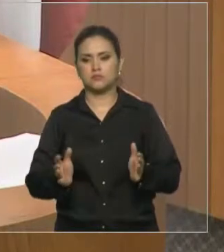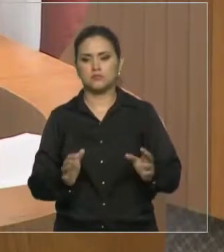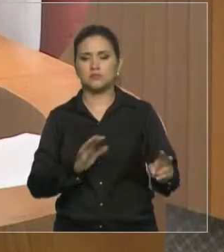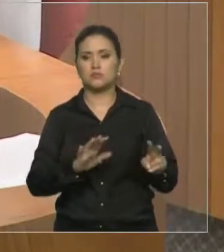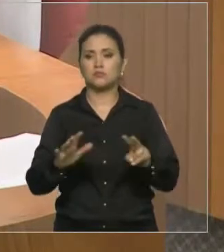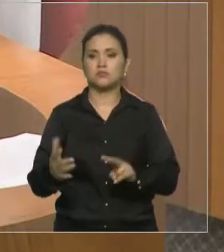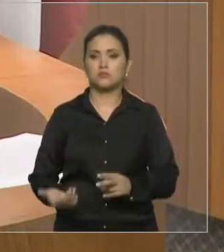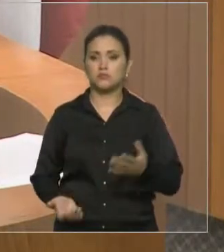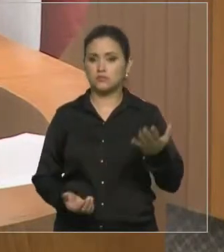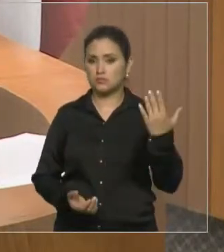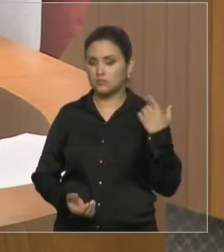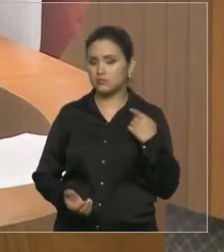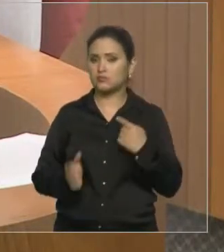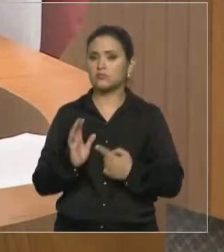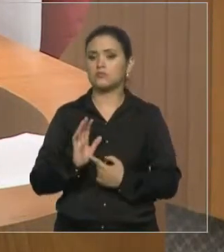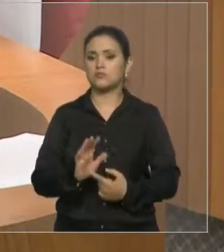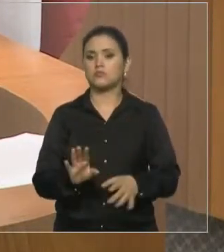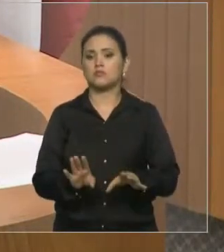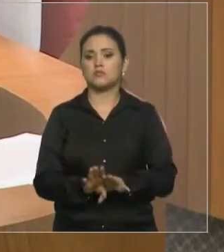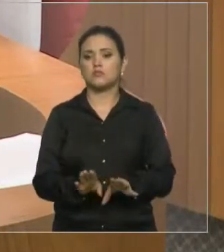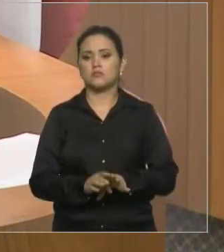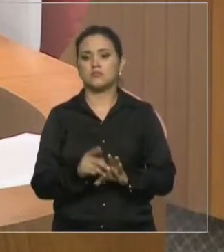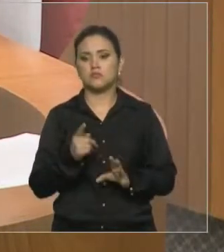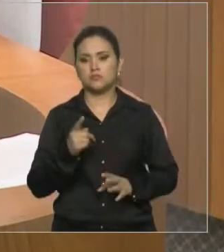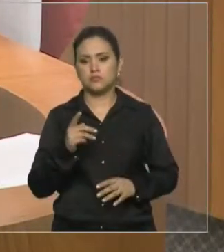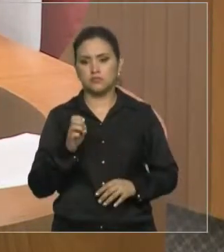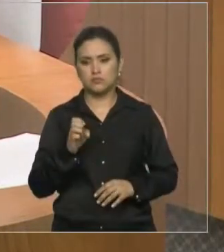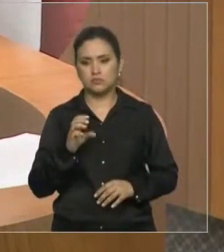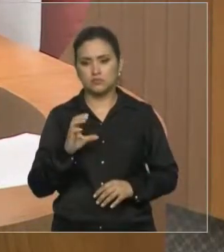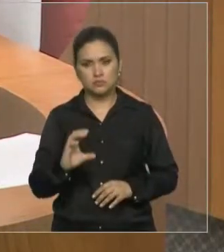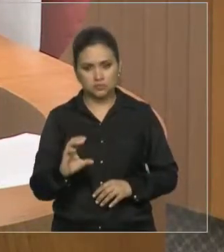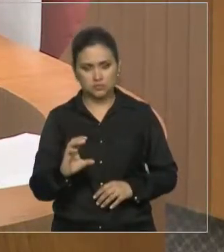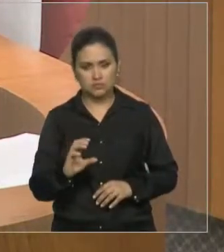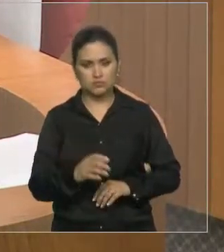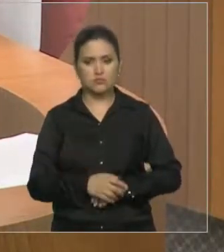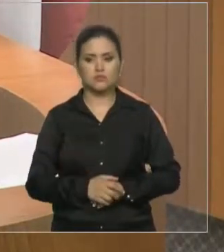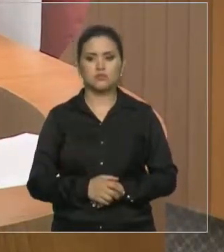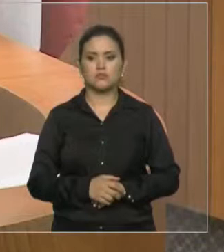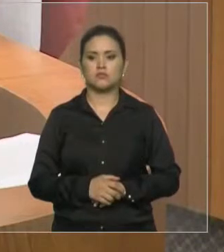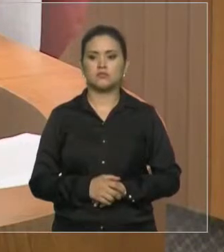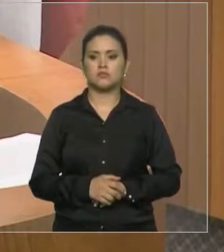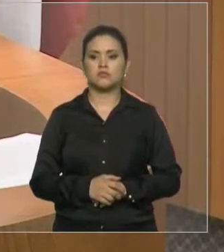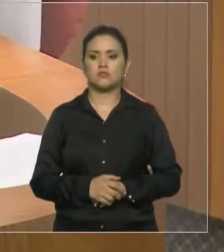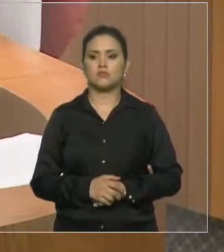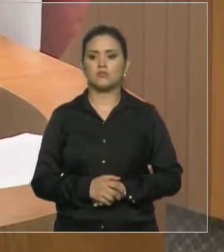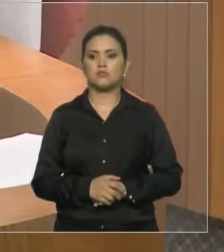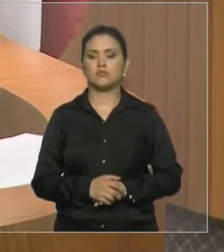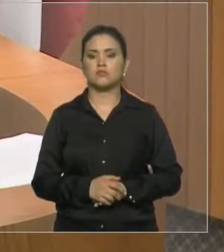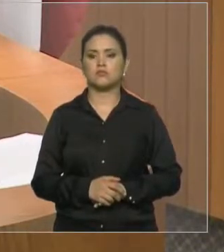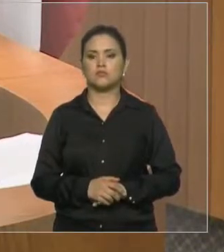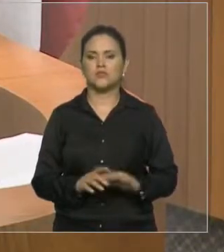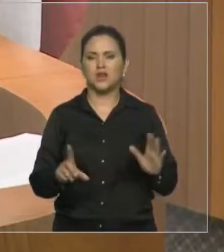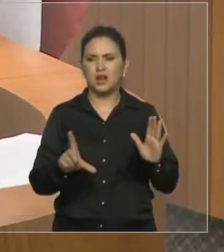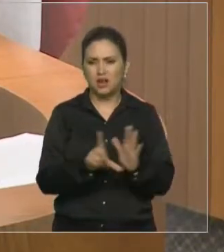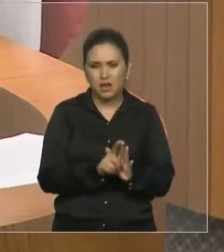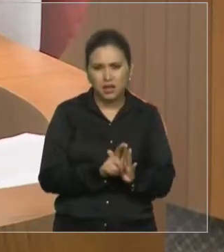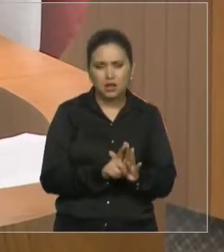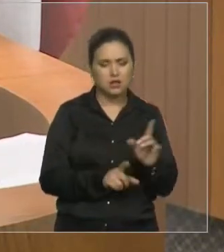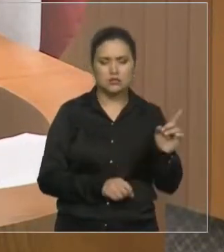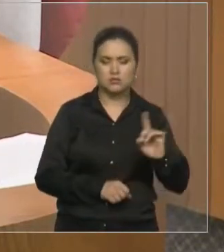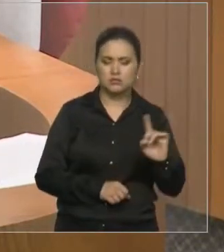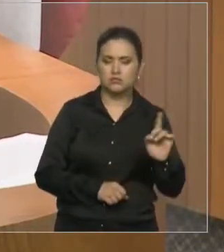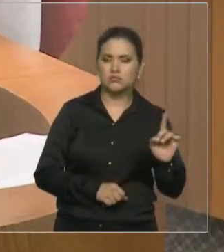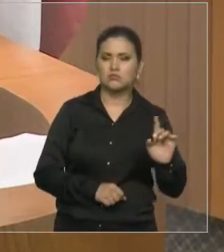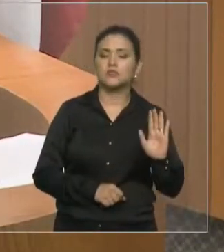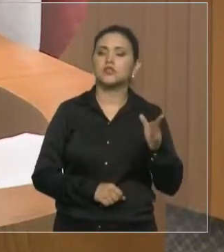passada nós apresentamos também uma pec da iniciativa popular não para lei ordinária lei complementar isso a gente